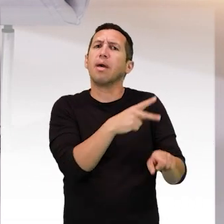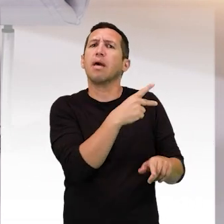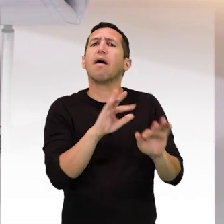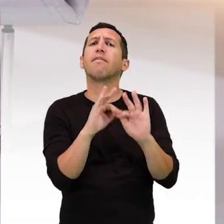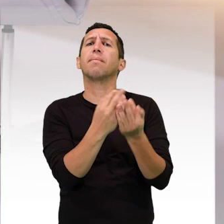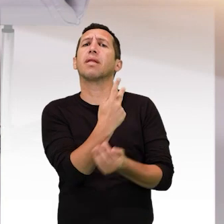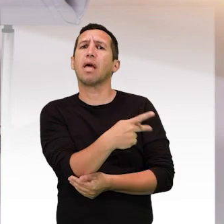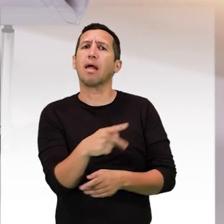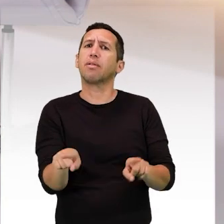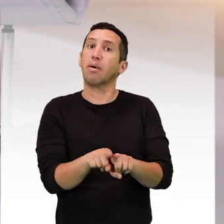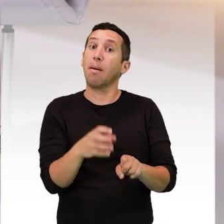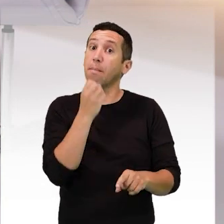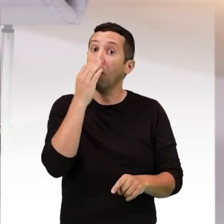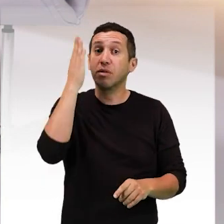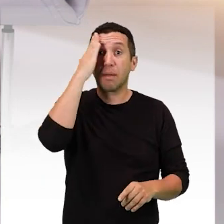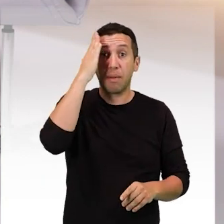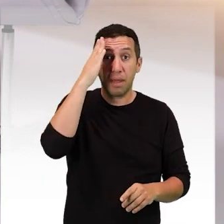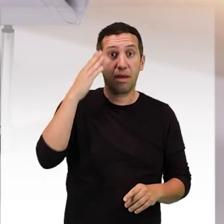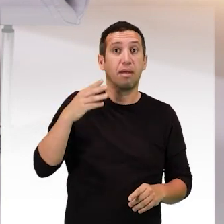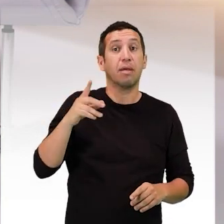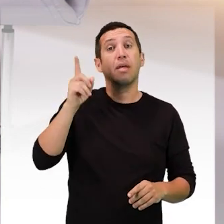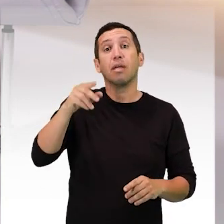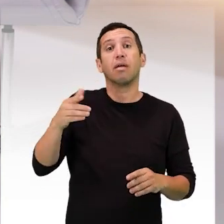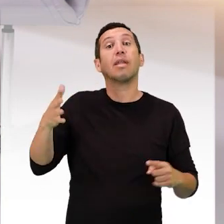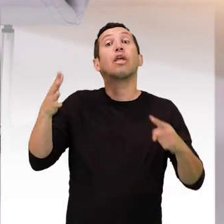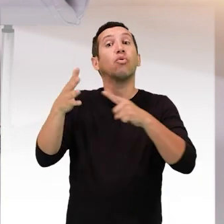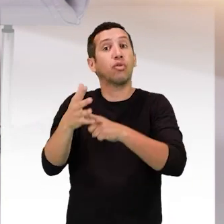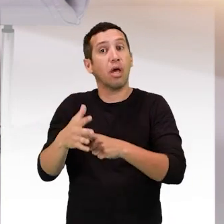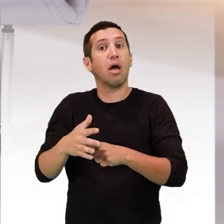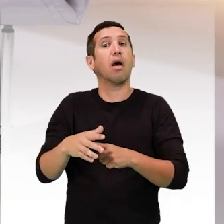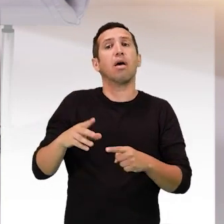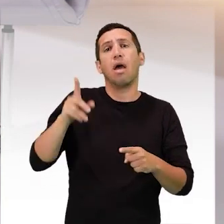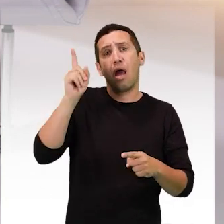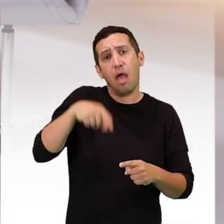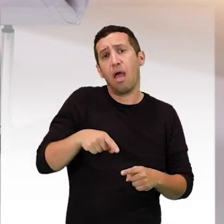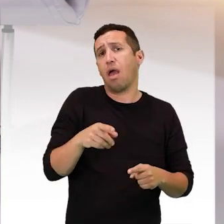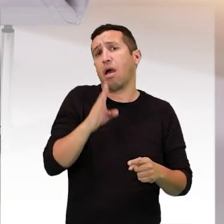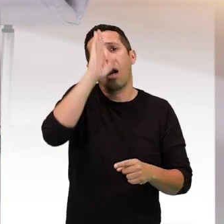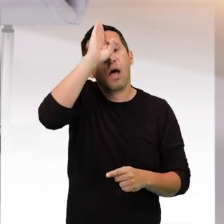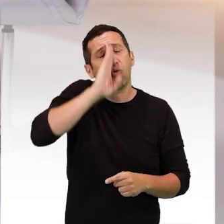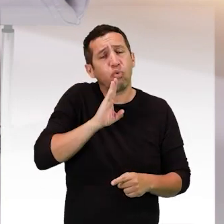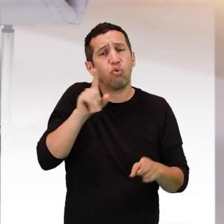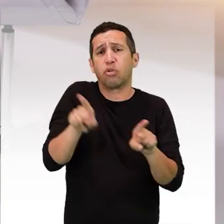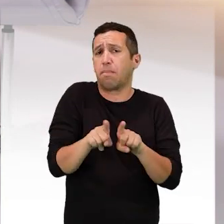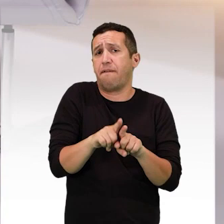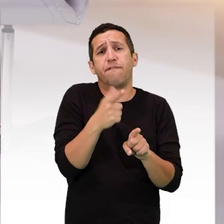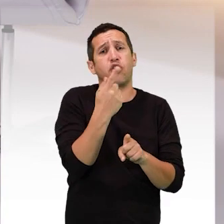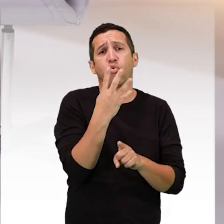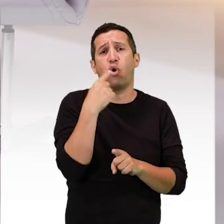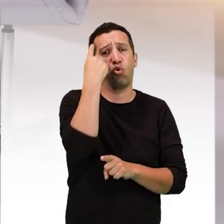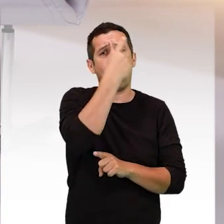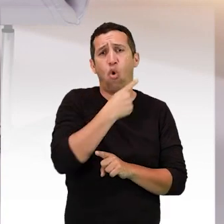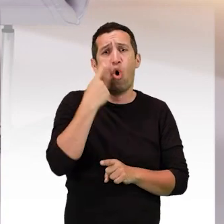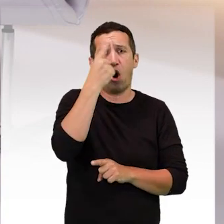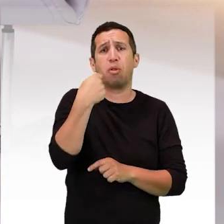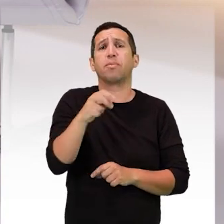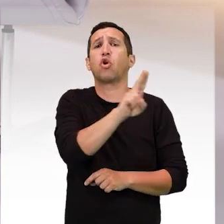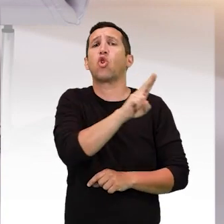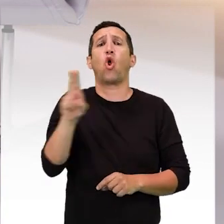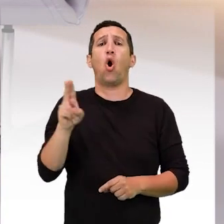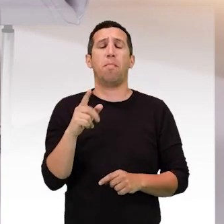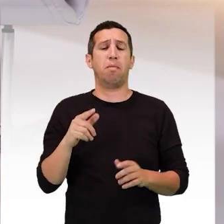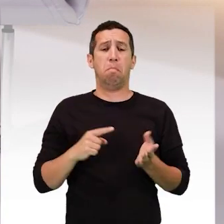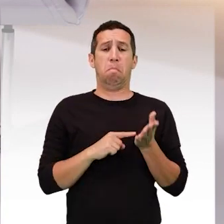Então, é fundamental com que todos possam se sensibilizar e conhecer os canais de denúncia. Eles são gratuitos, anônimos e